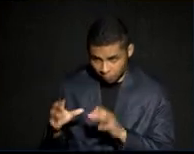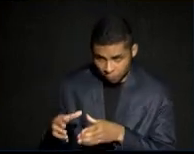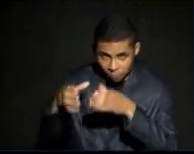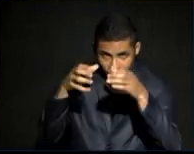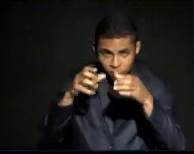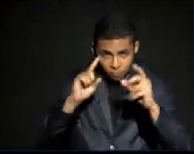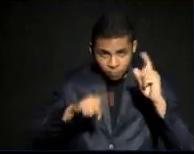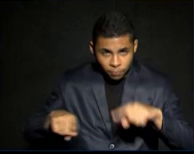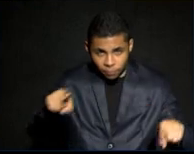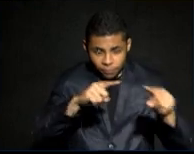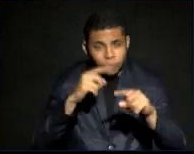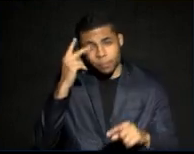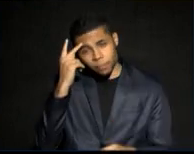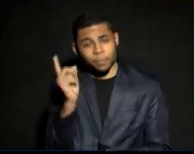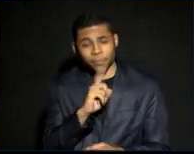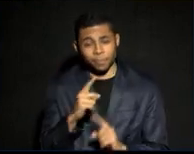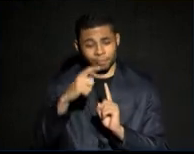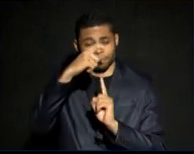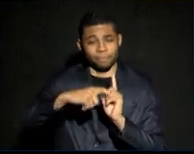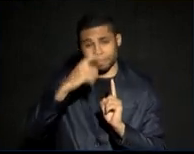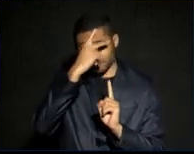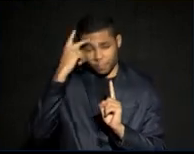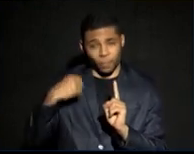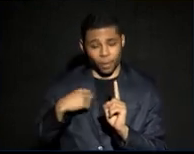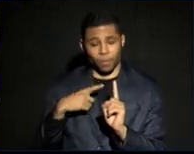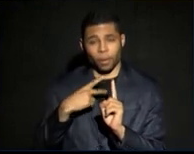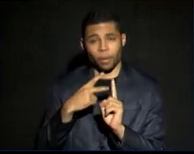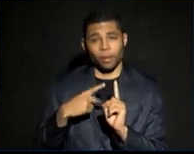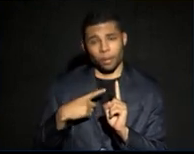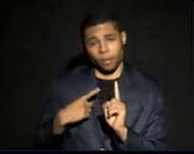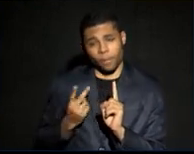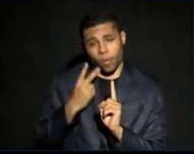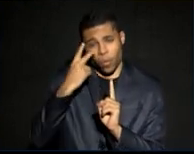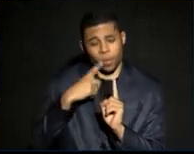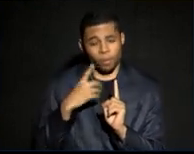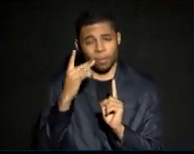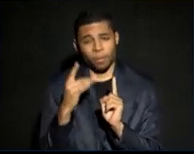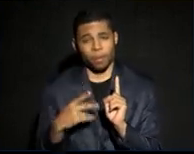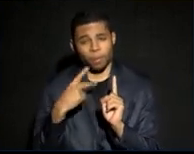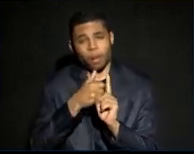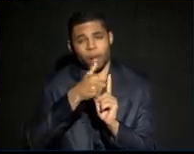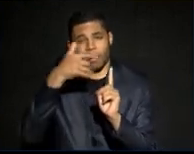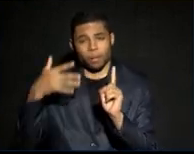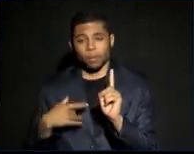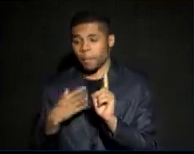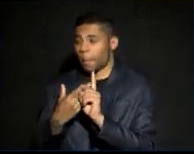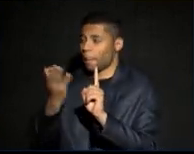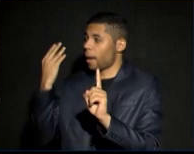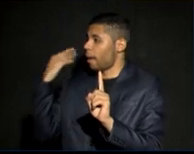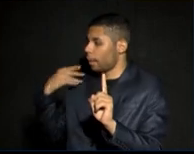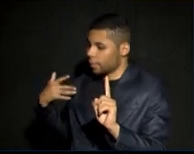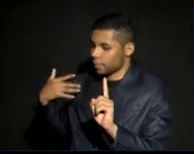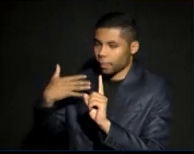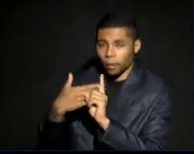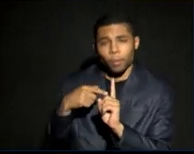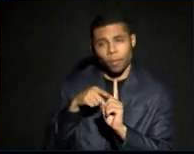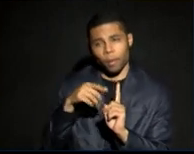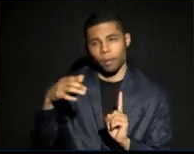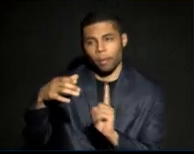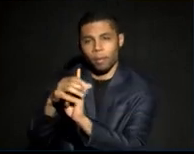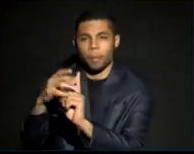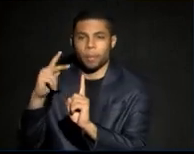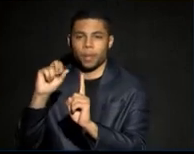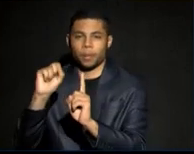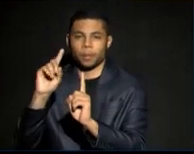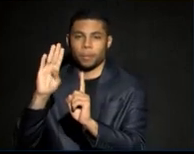governadores com as suas histórias de vida com os seus valores e naturalmente que coincidente mente estão no mesmo partido Então